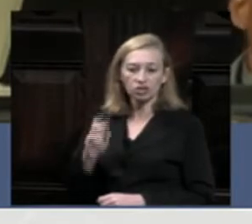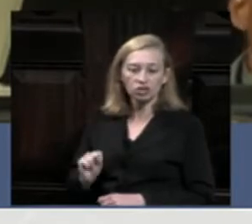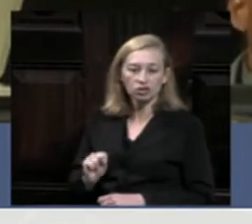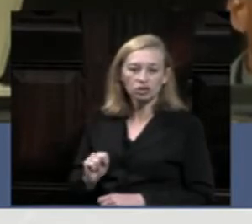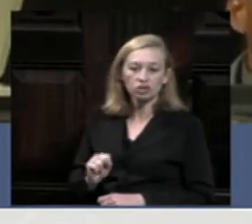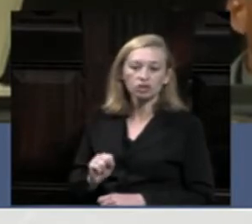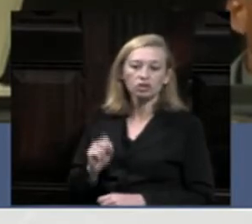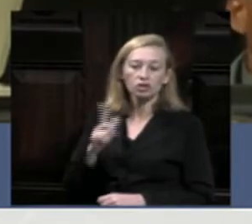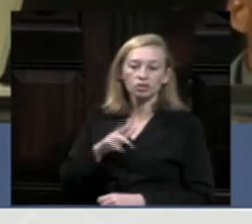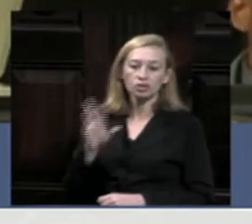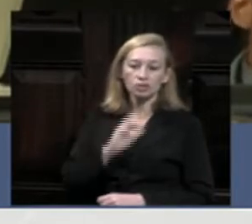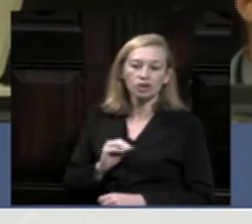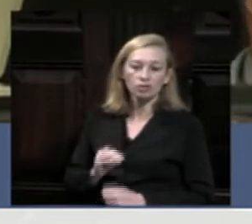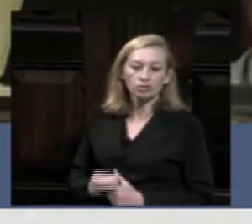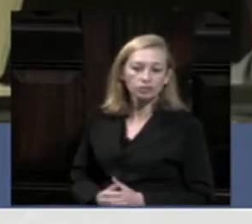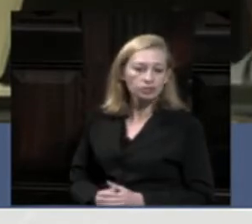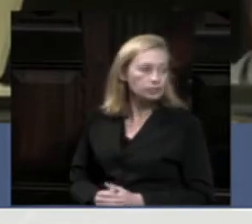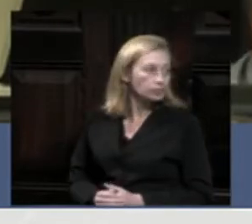Paulo.